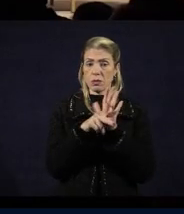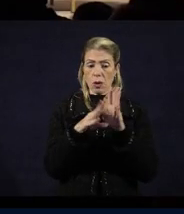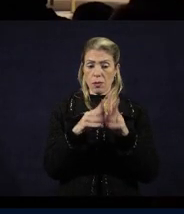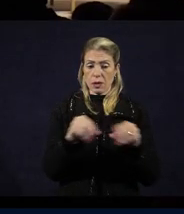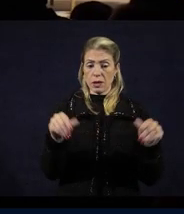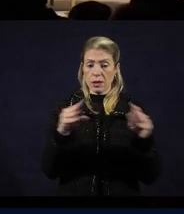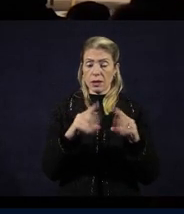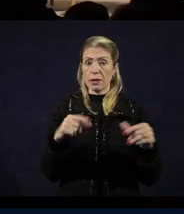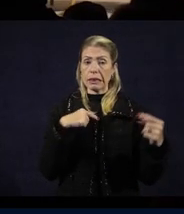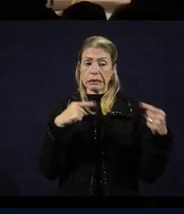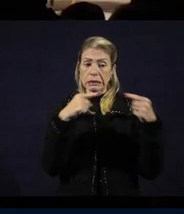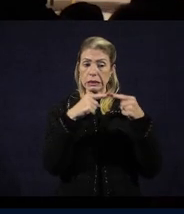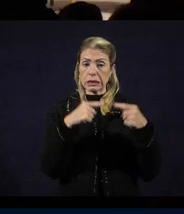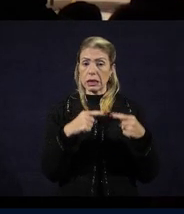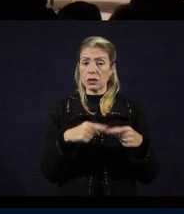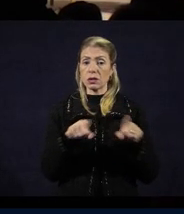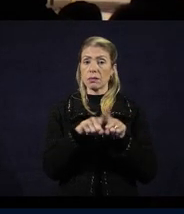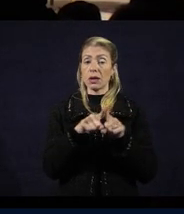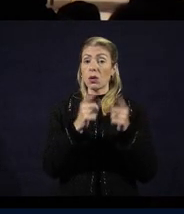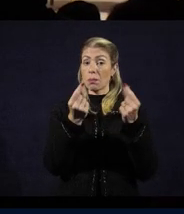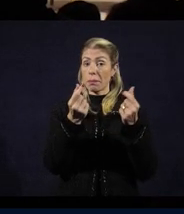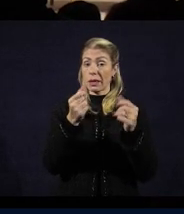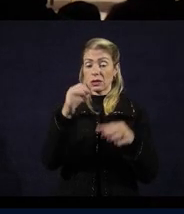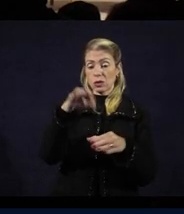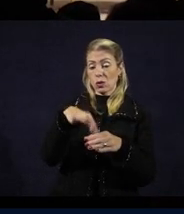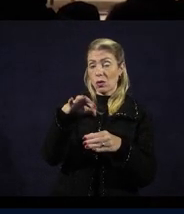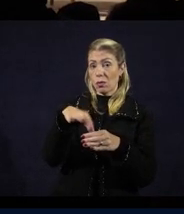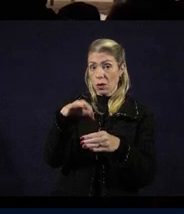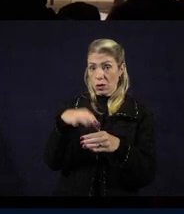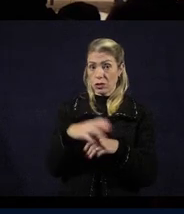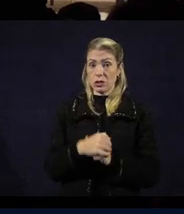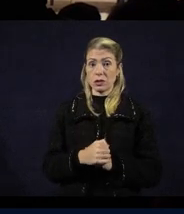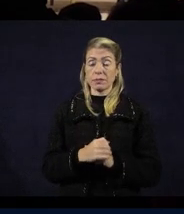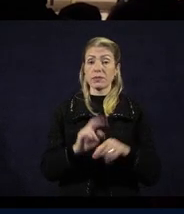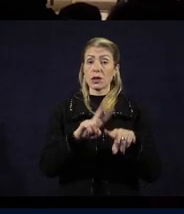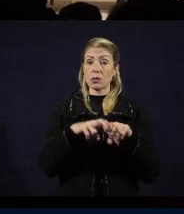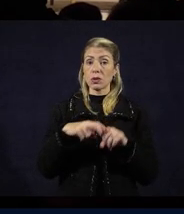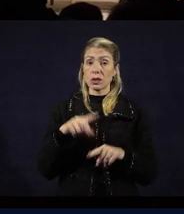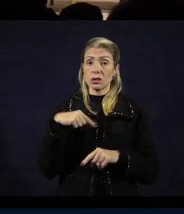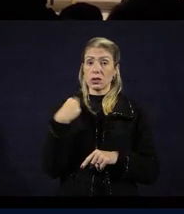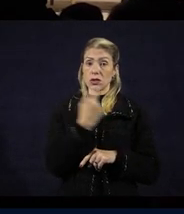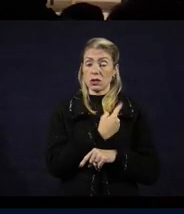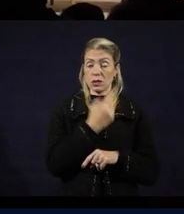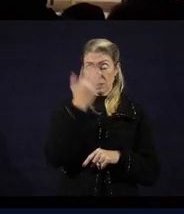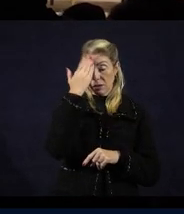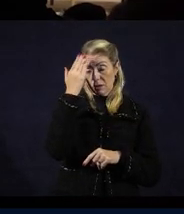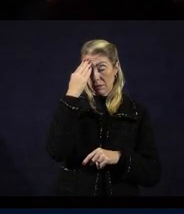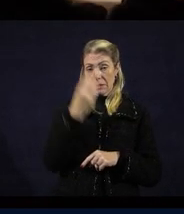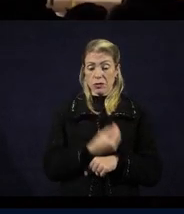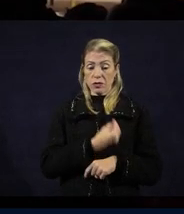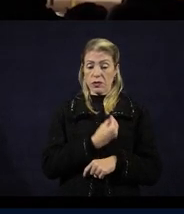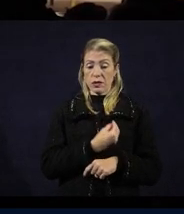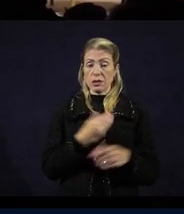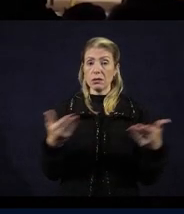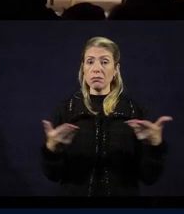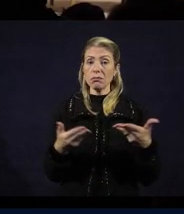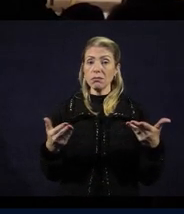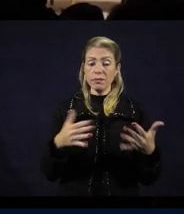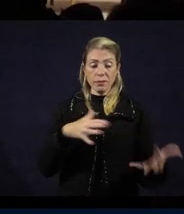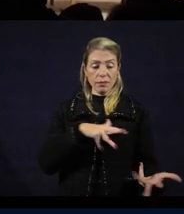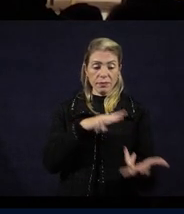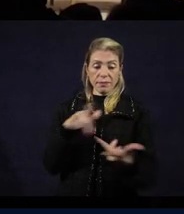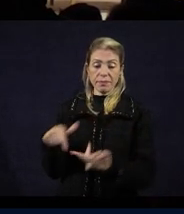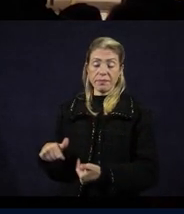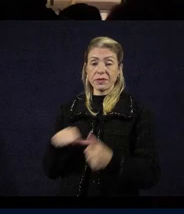estão muito atrelada ao preço da commod que a gente está vendo e a gente vai ver vamos já estamos vivenciando no mundo uma